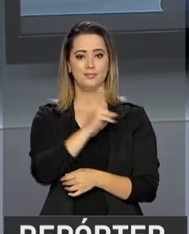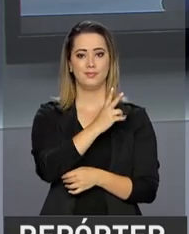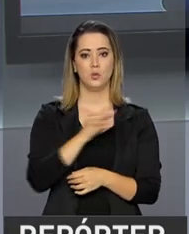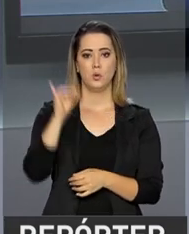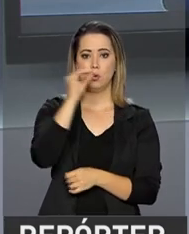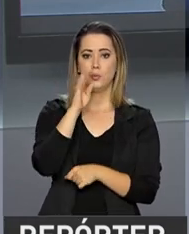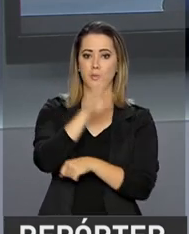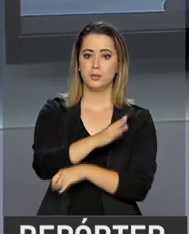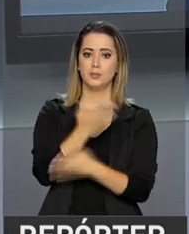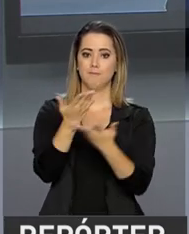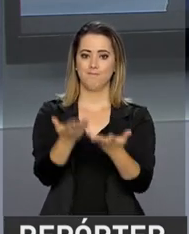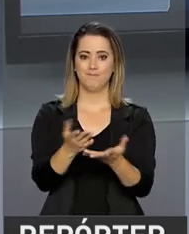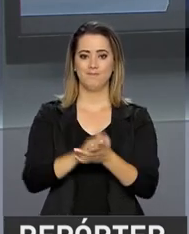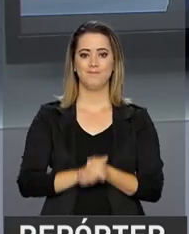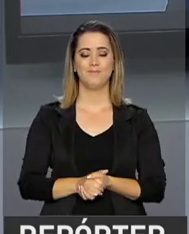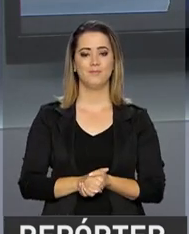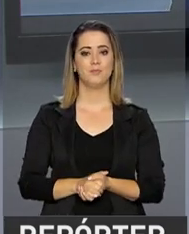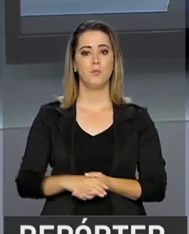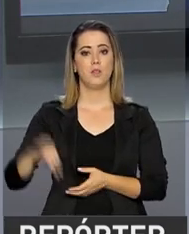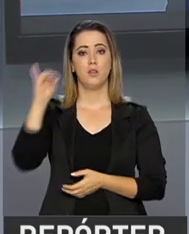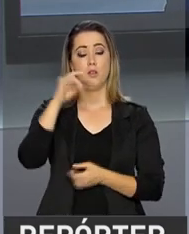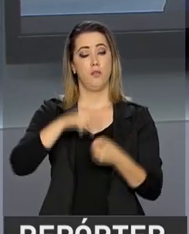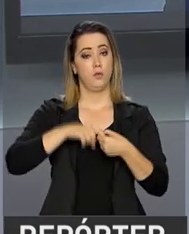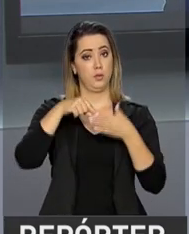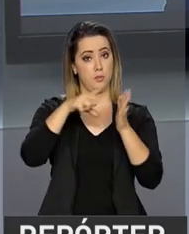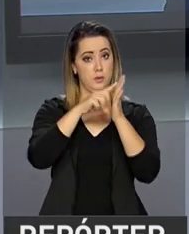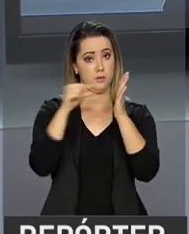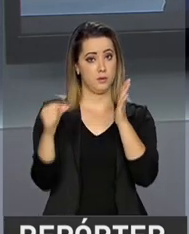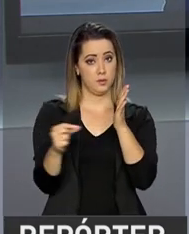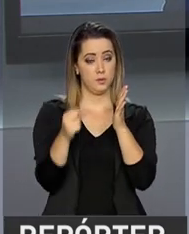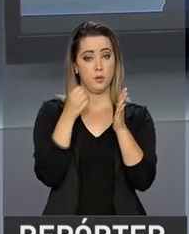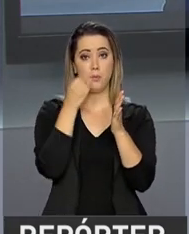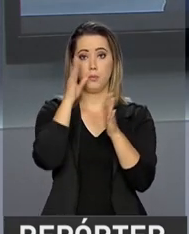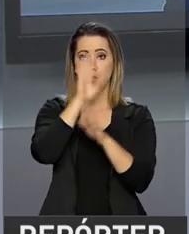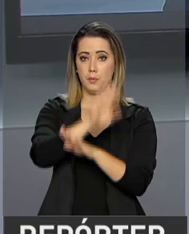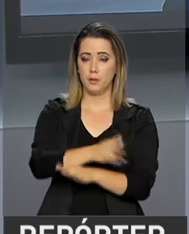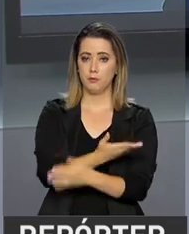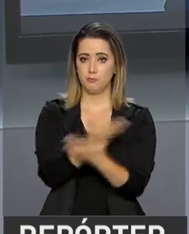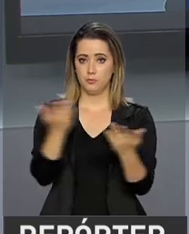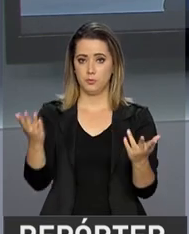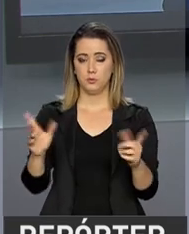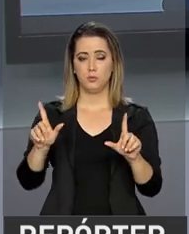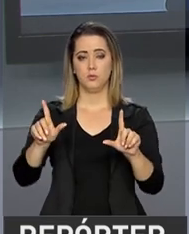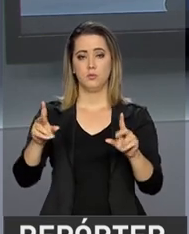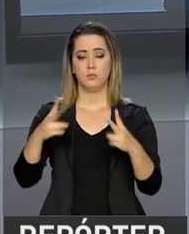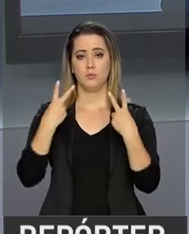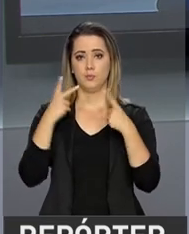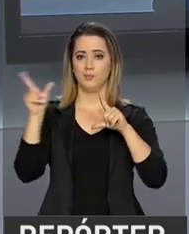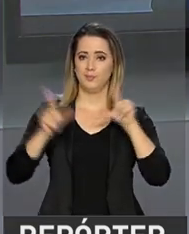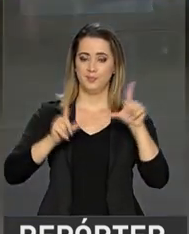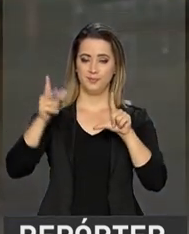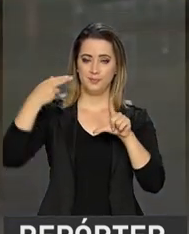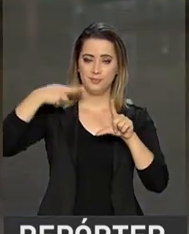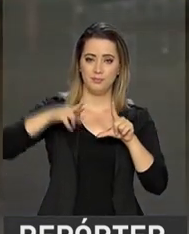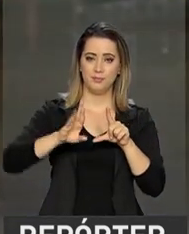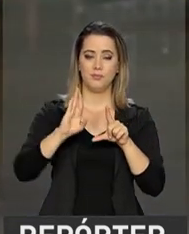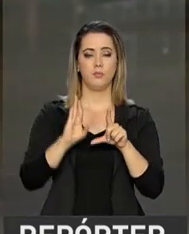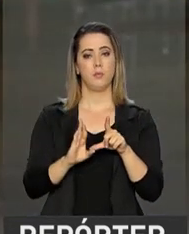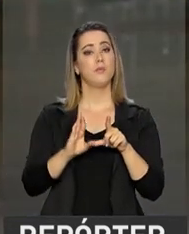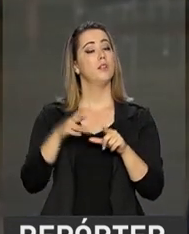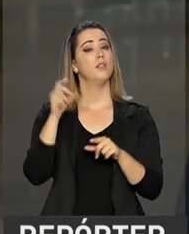olá paulo boa tarde mais uma vez voltamos aqui do palácio do planalto boa tarde roberto boa tarde a todos que nos assistem na tv